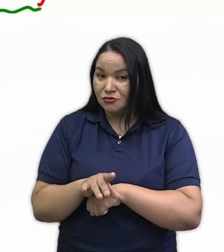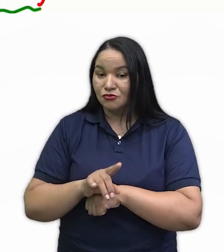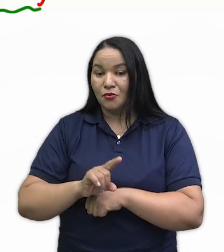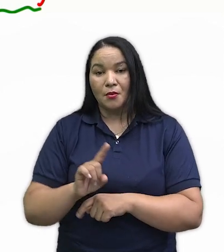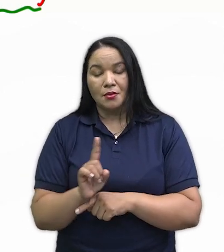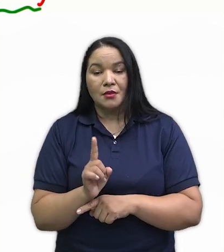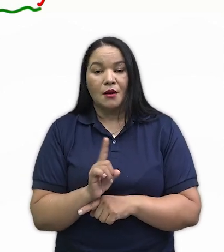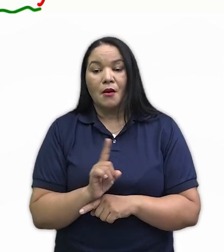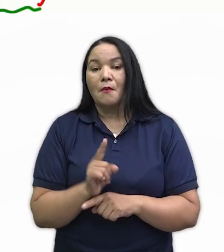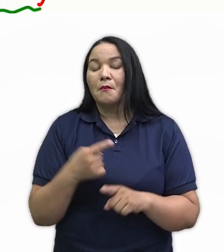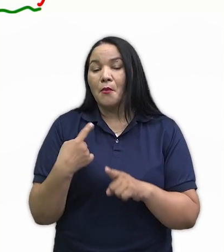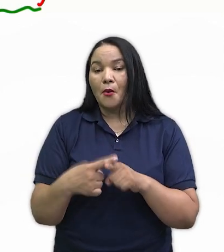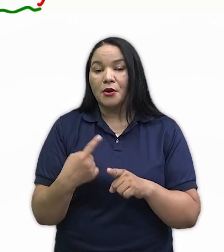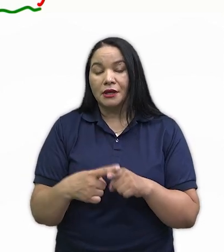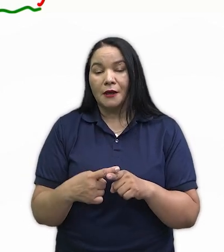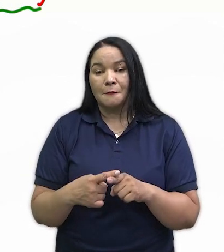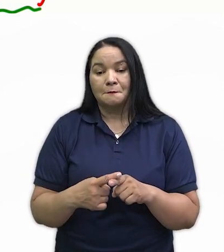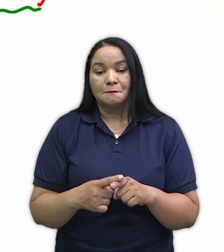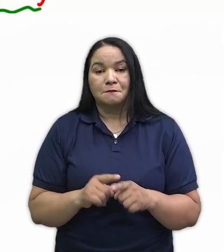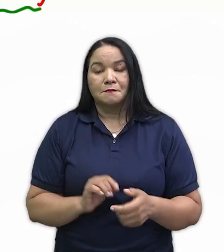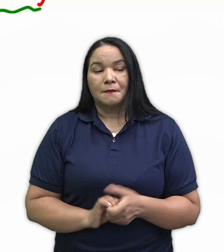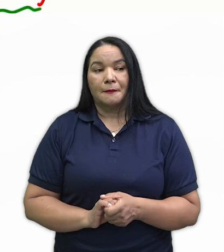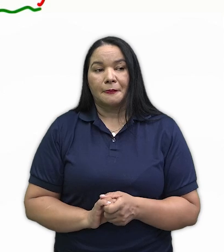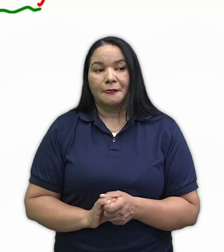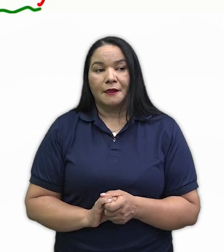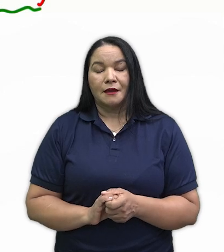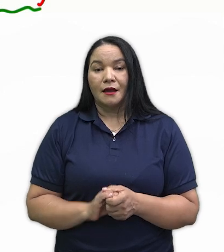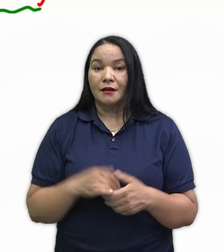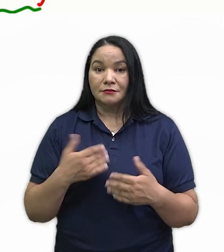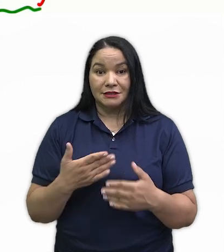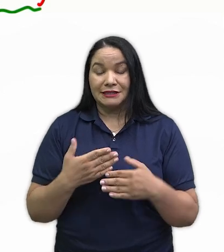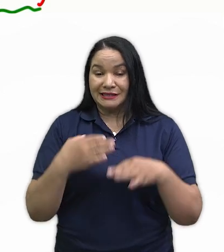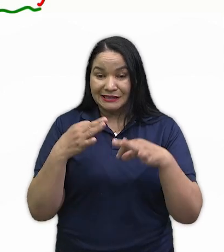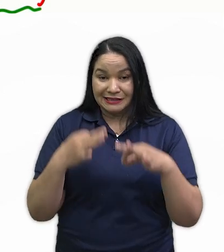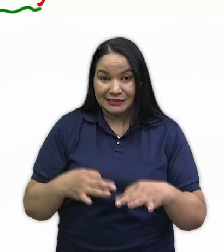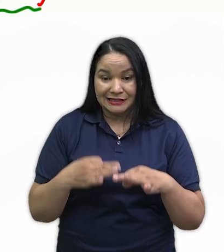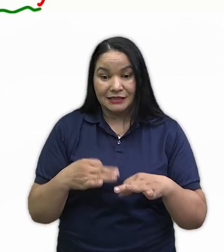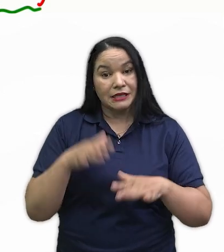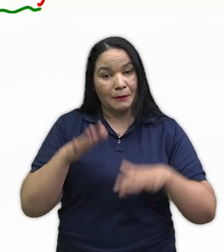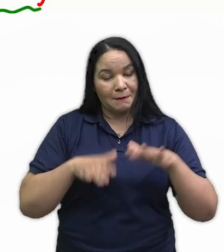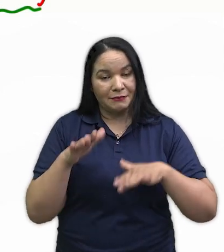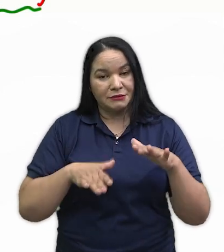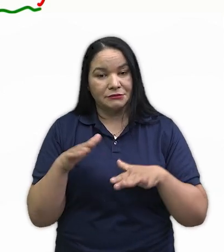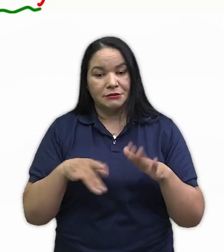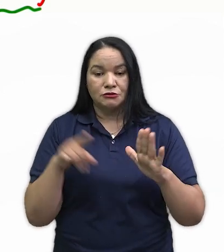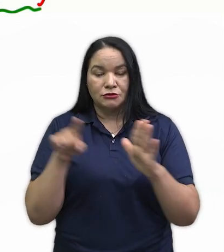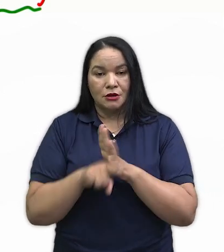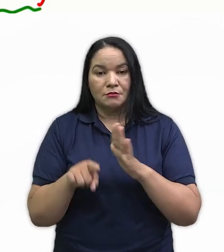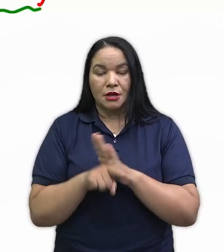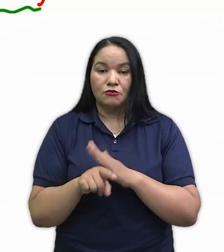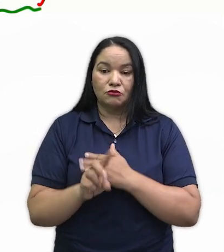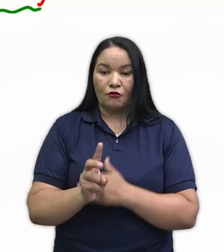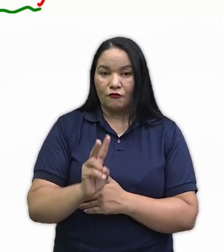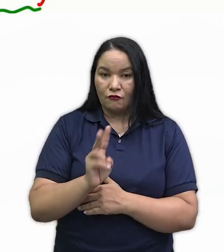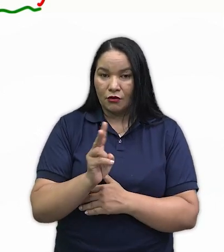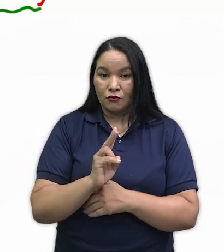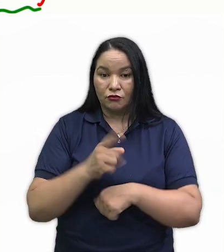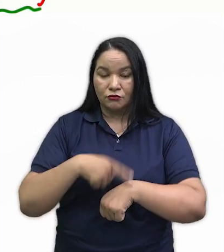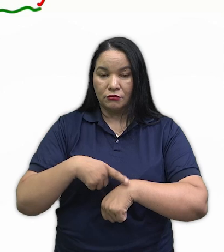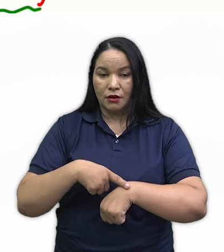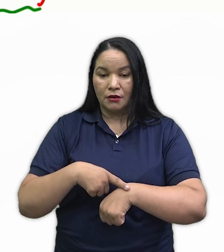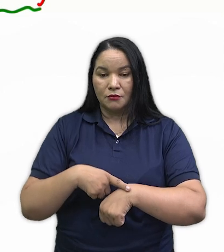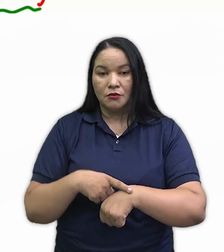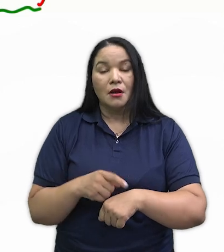aconselho vocês, justamente porque a gente não tem a certeza, dependendo da questão, de qual vai ser o valor desse